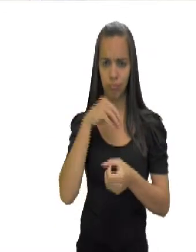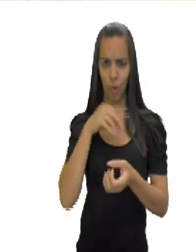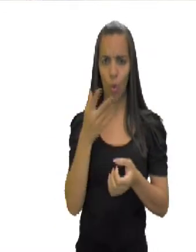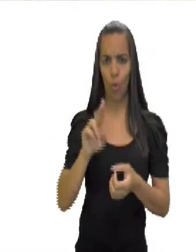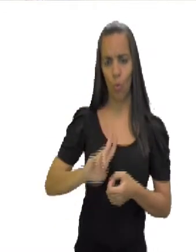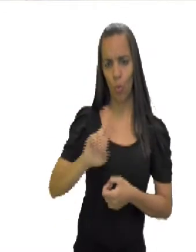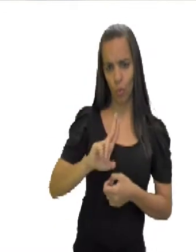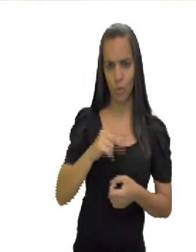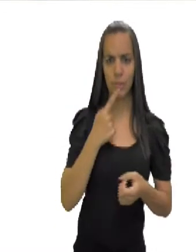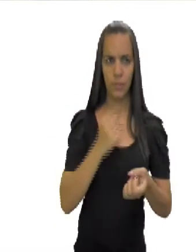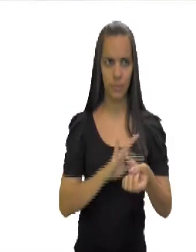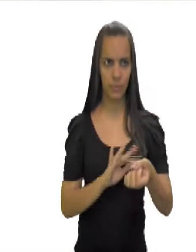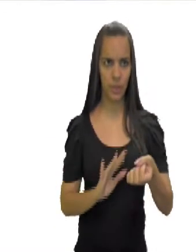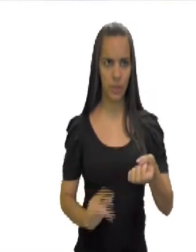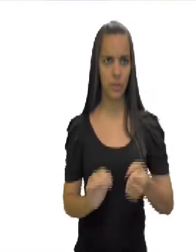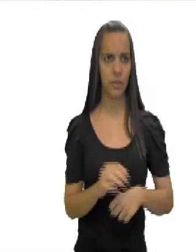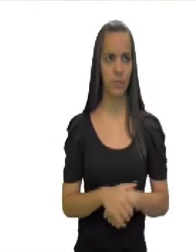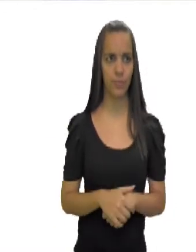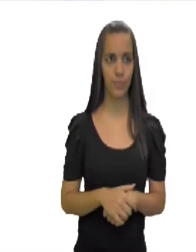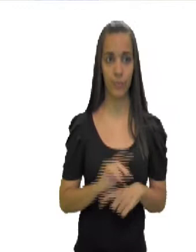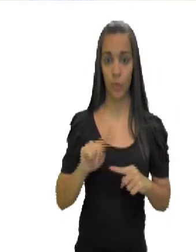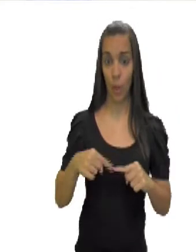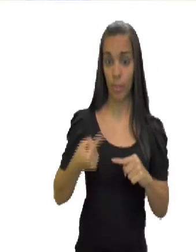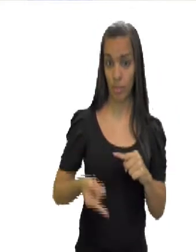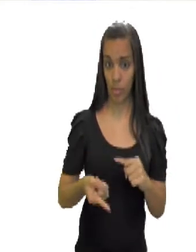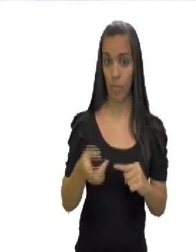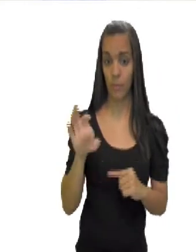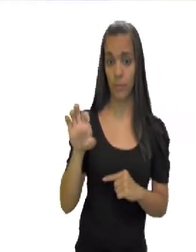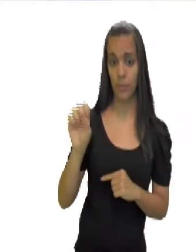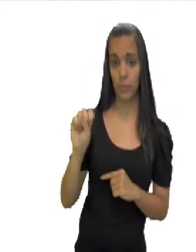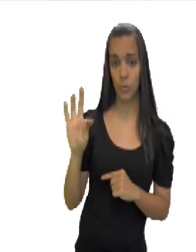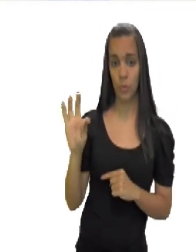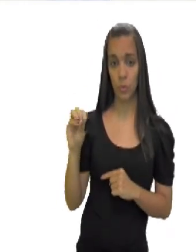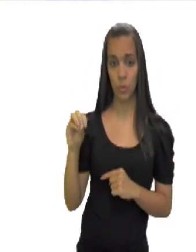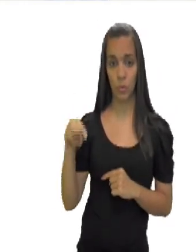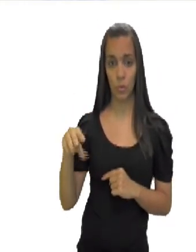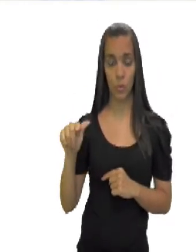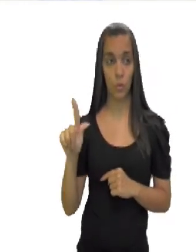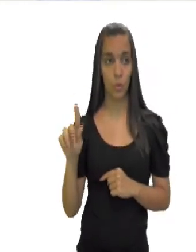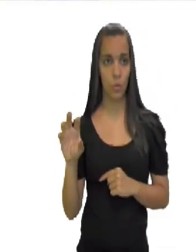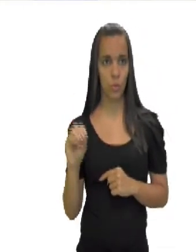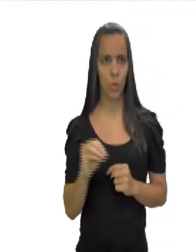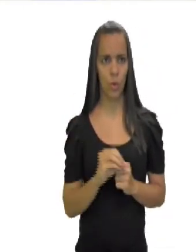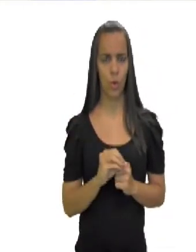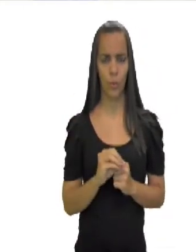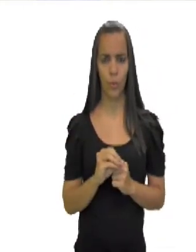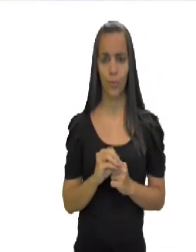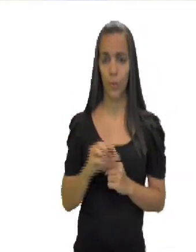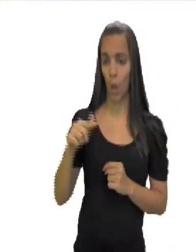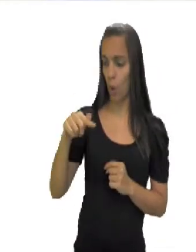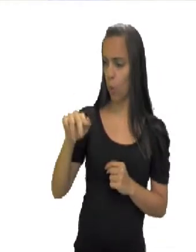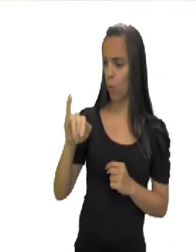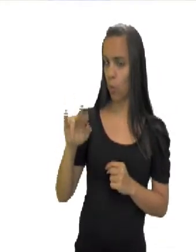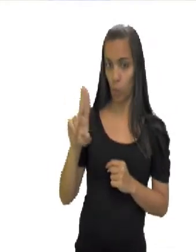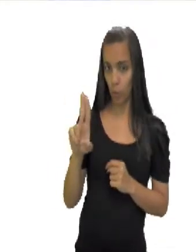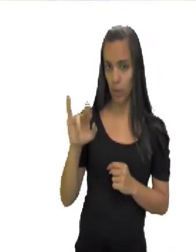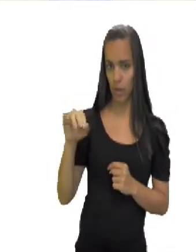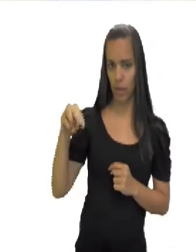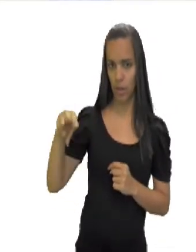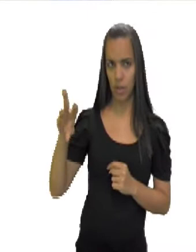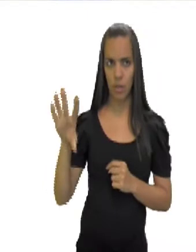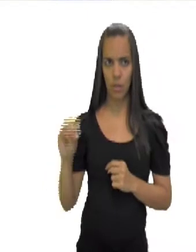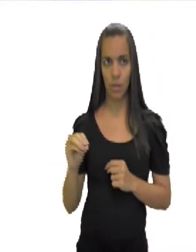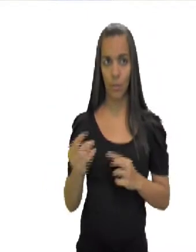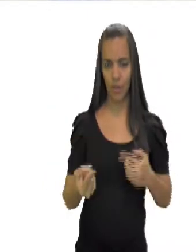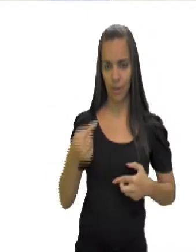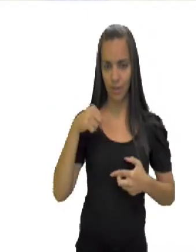células. Depois do estômago, o quimo vai para o intestino delgado.